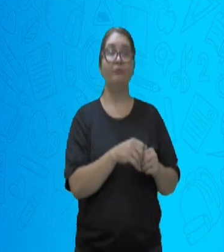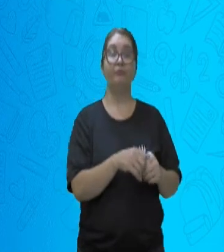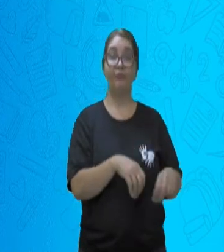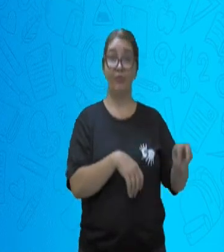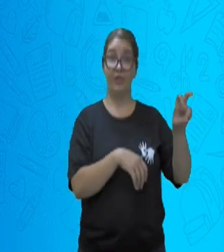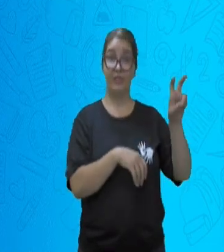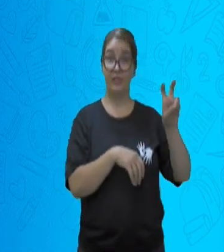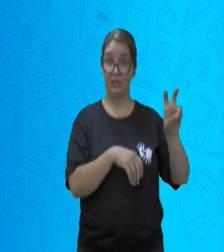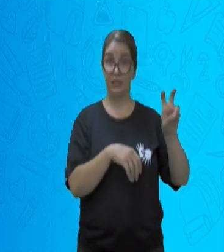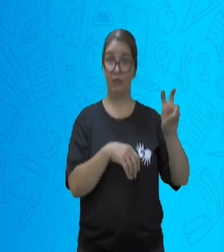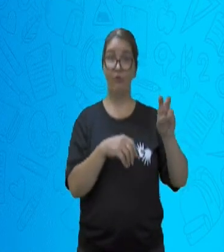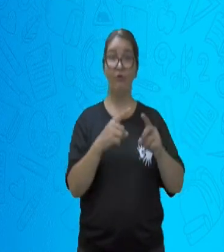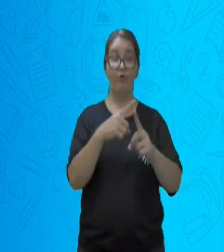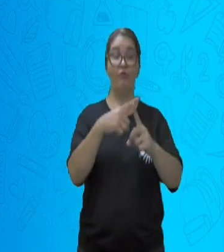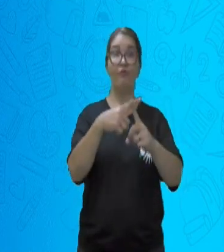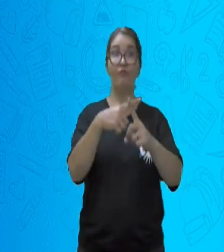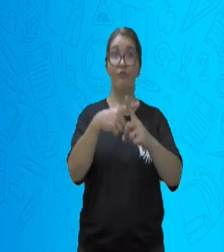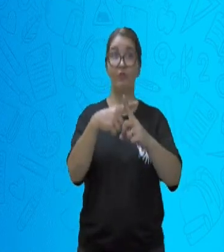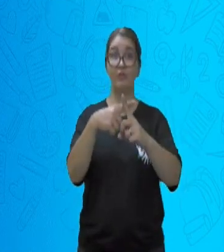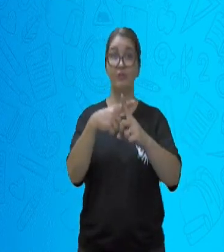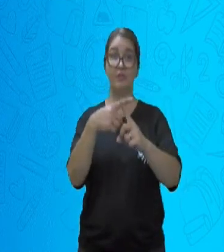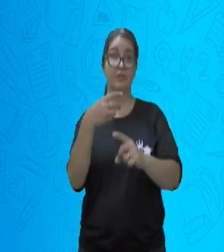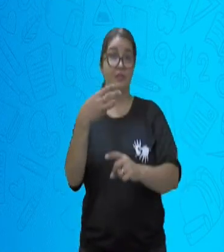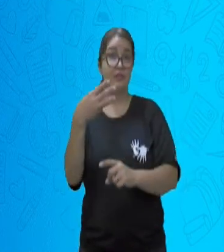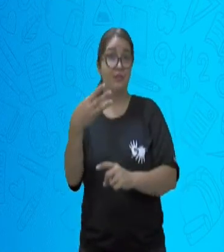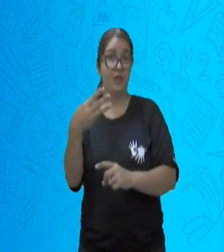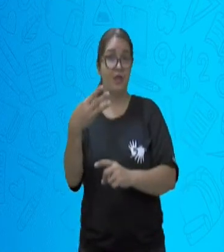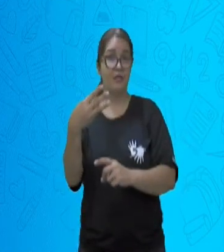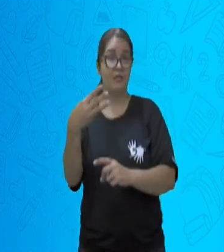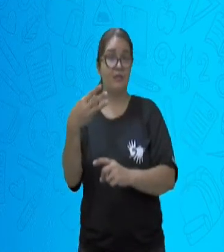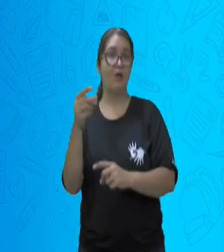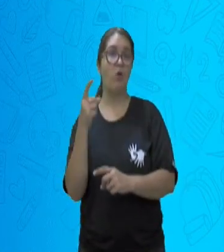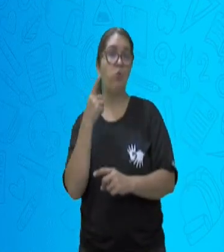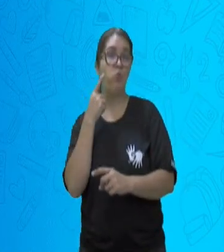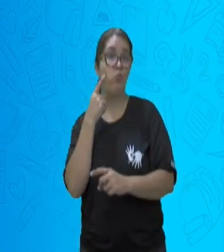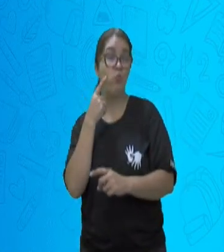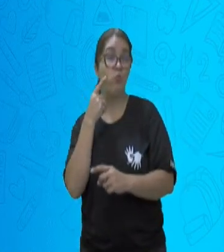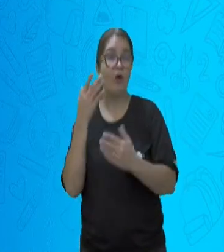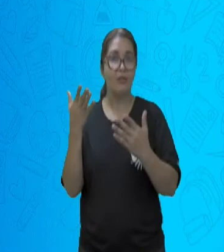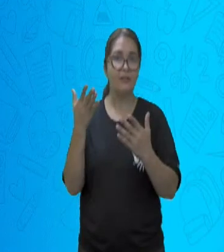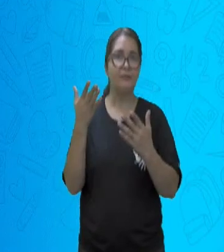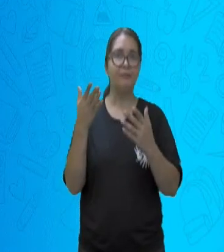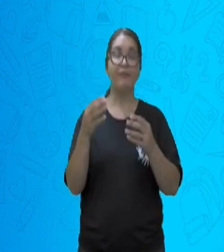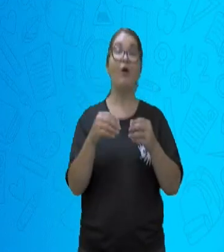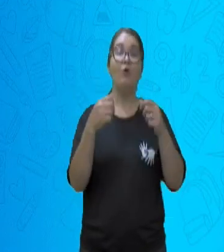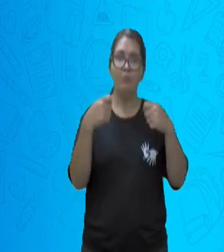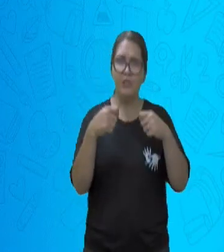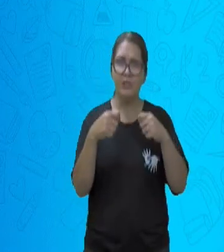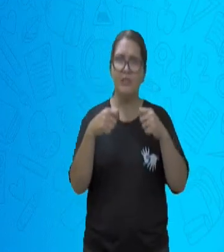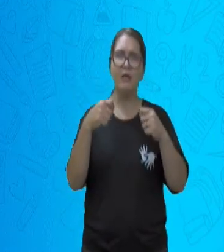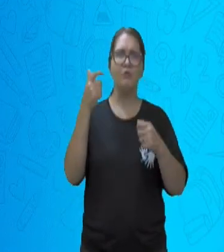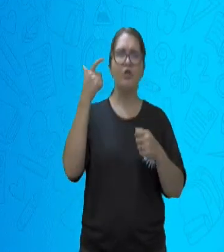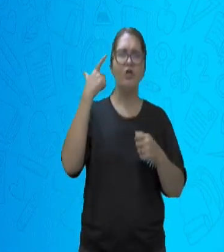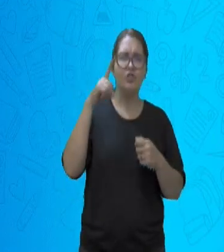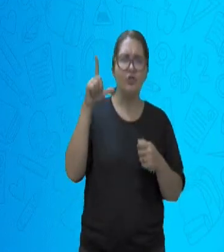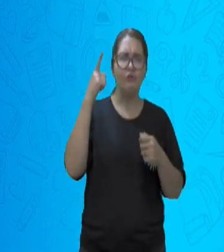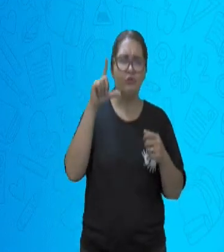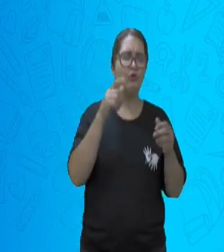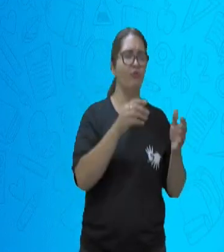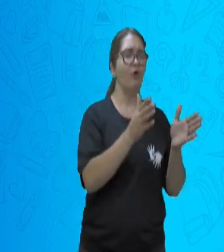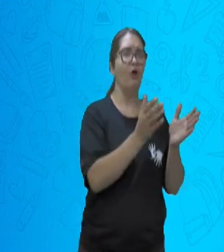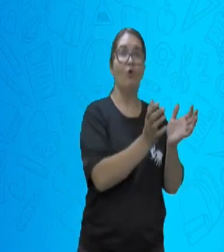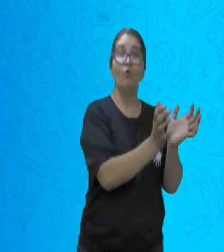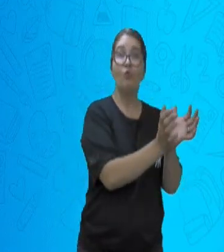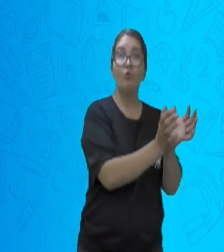um pouco melhor. A gente tem que repetir o grupo de 3 balas 5 vezes.